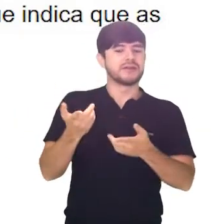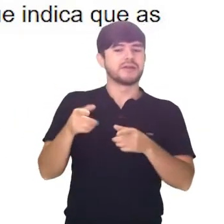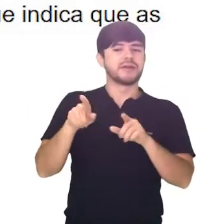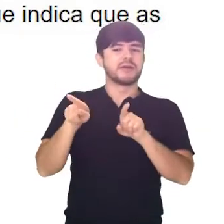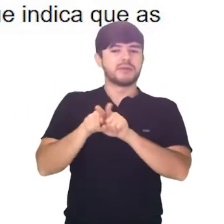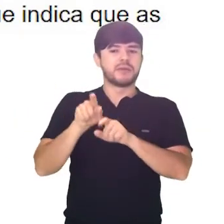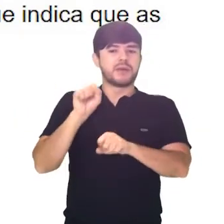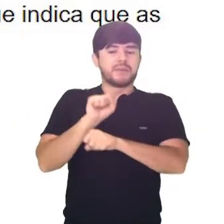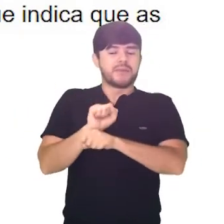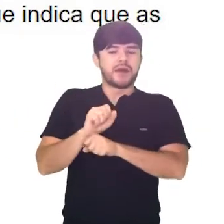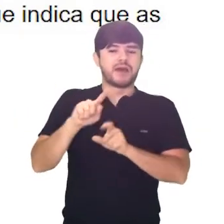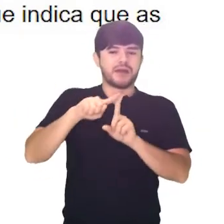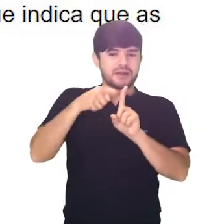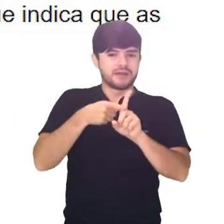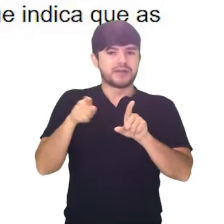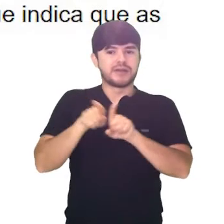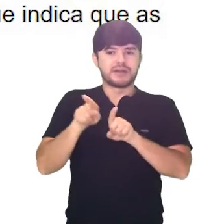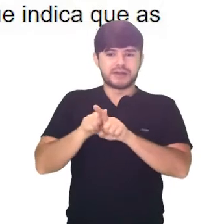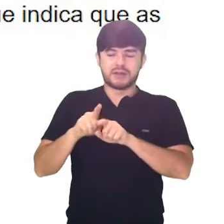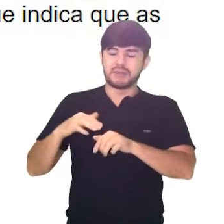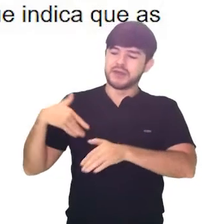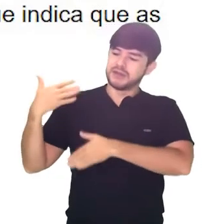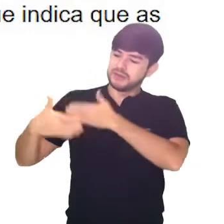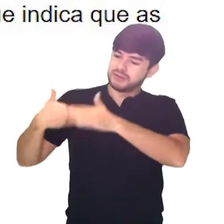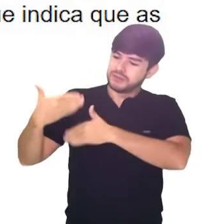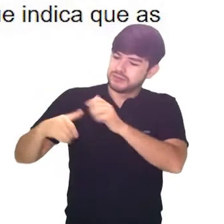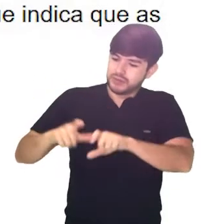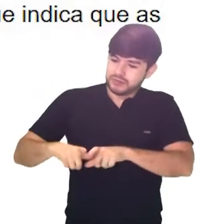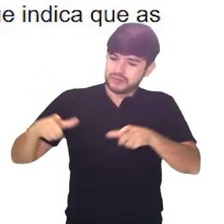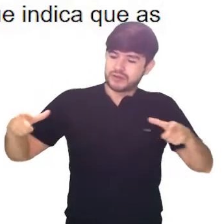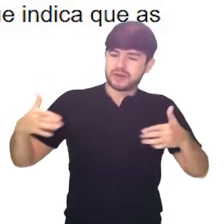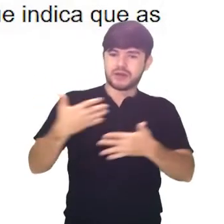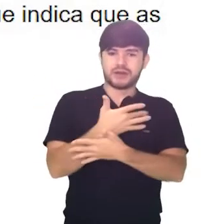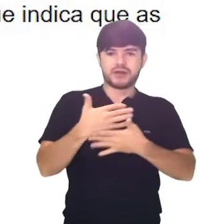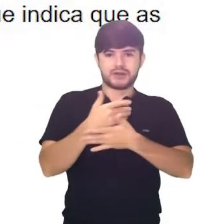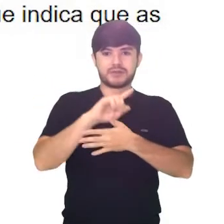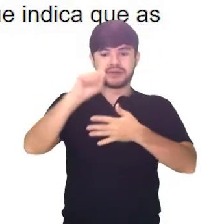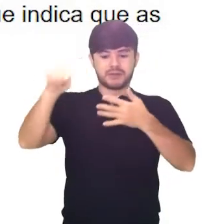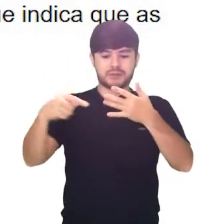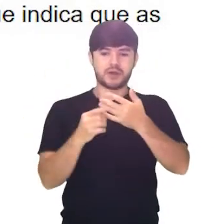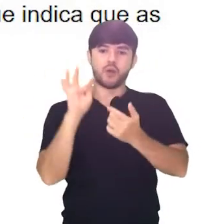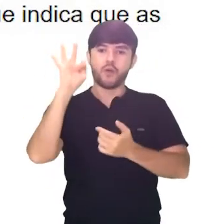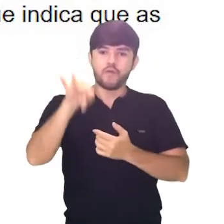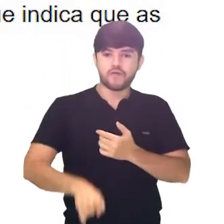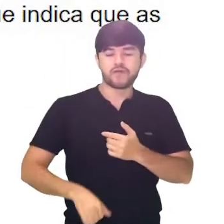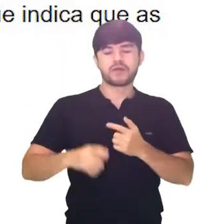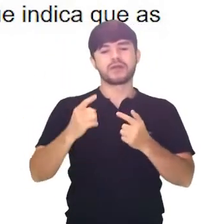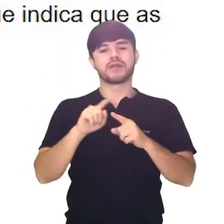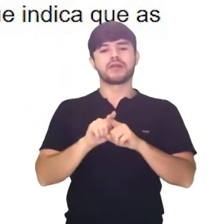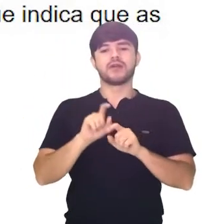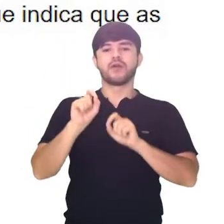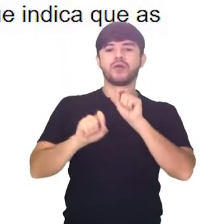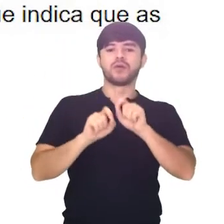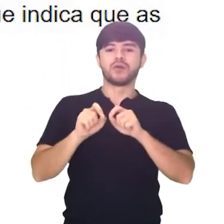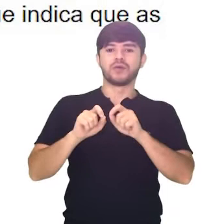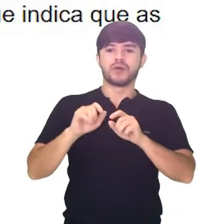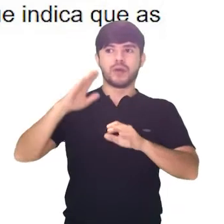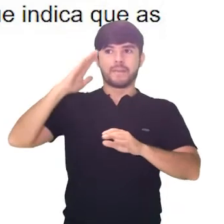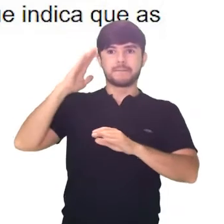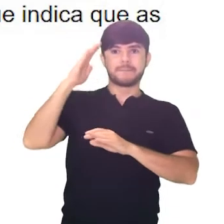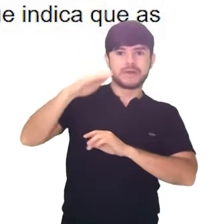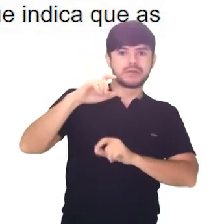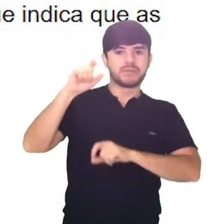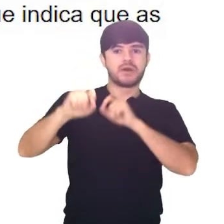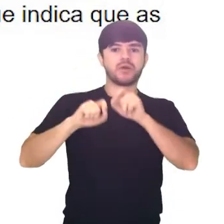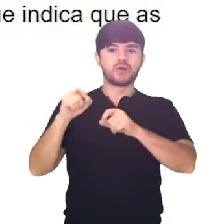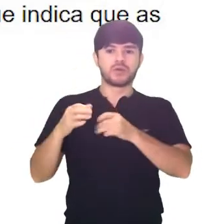e o próprio processo de crescimento da área urbana do município, tá? O último ponto, o ápice da nossa pirâmide ele é